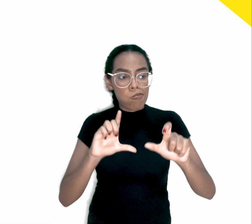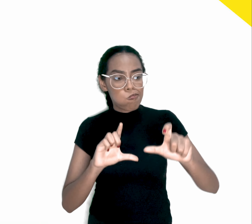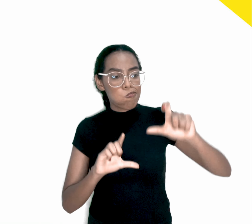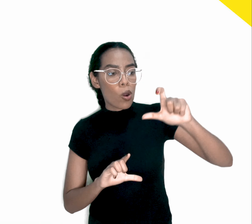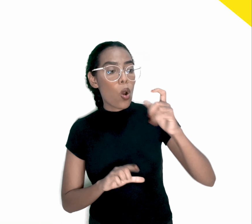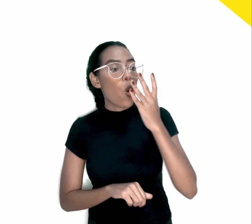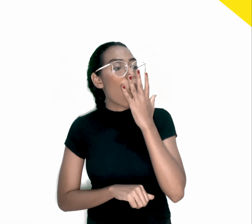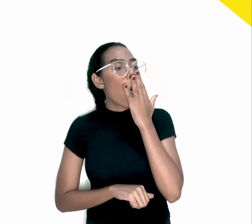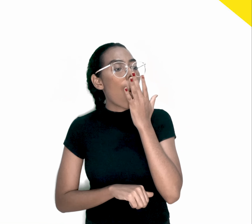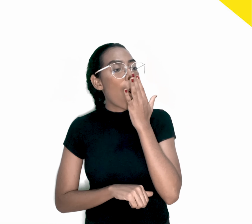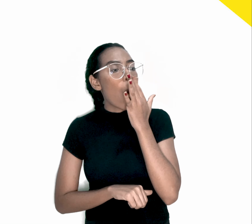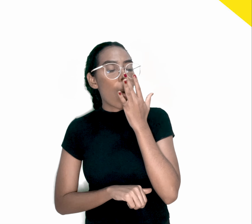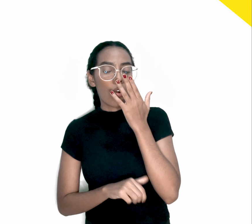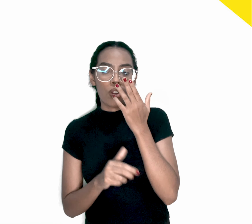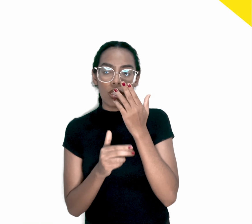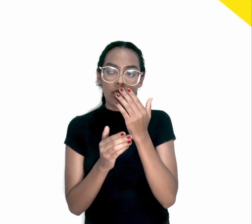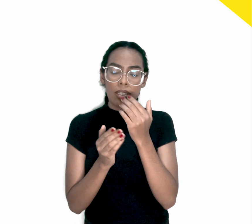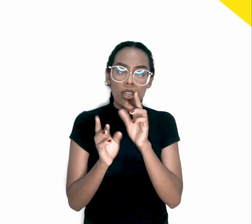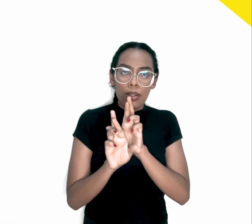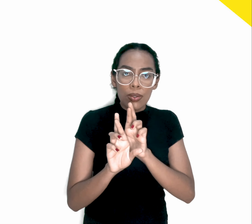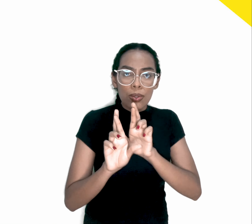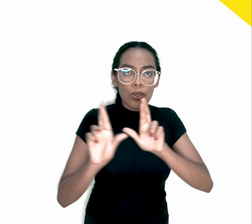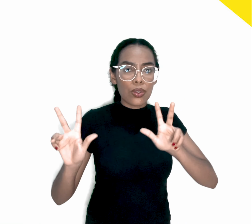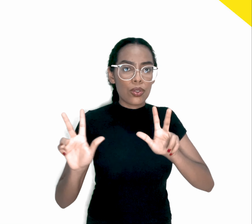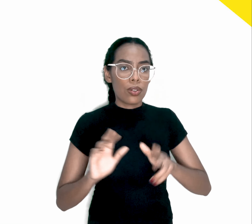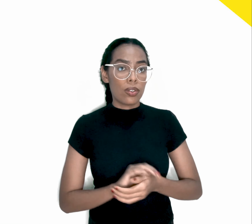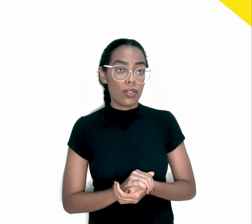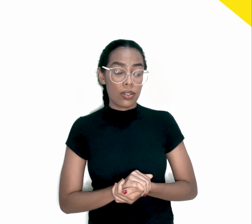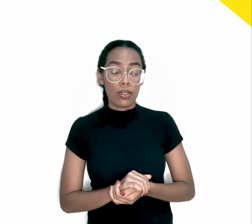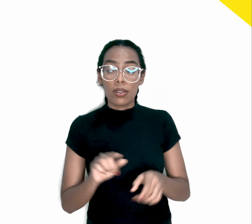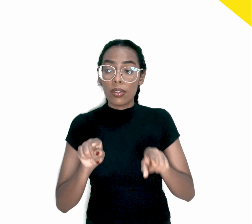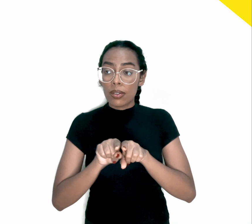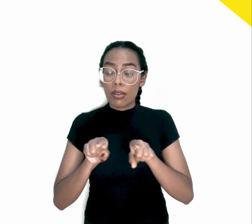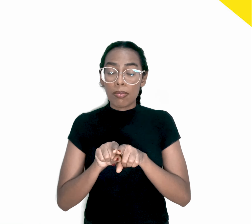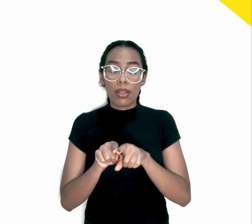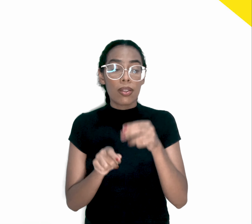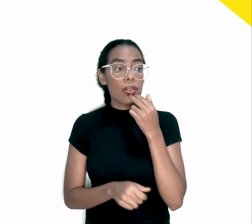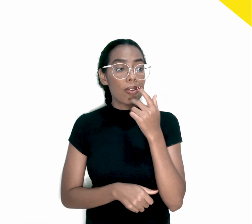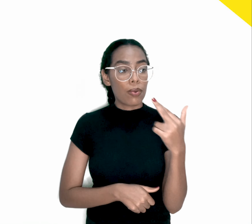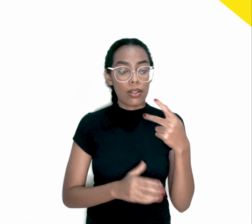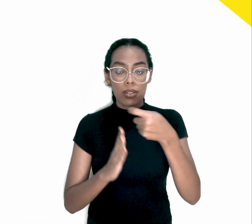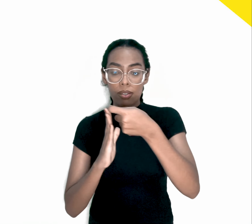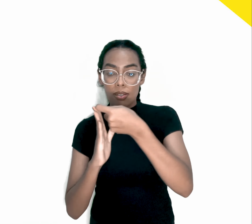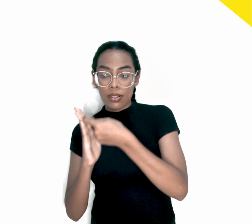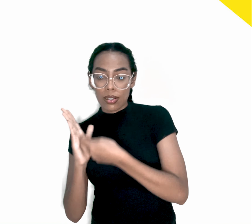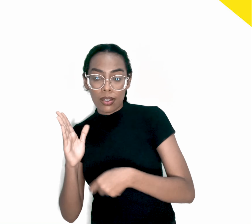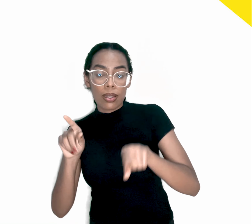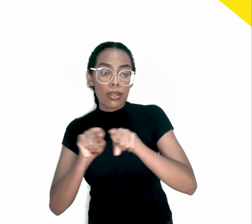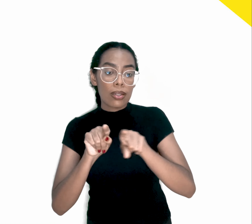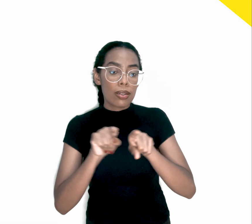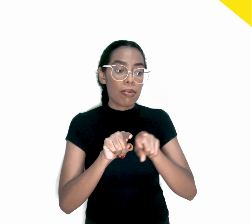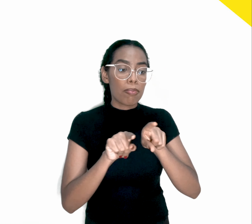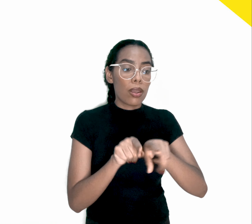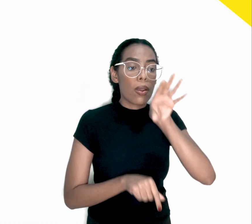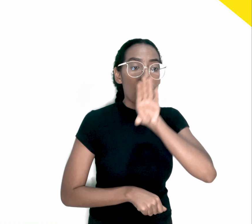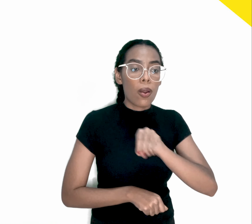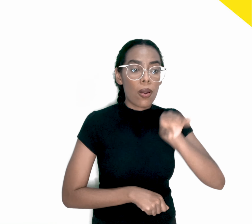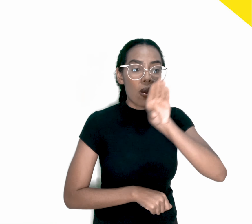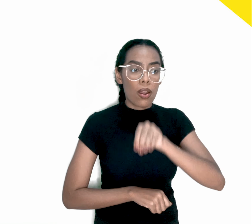caracteres ampliados, cores com altos contrastes ou em negativo, linguagem escrita e oral, sistemas